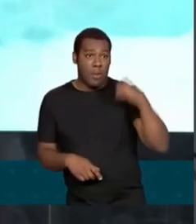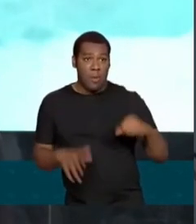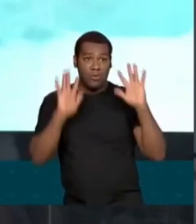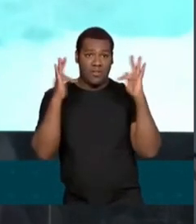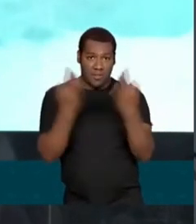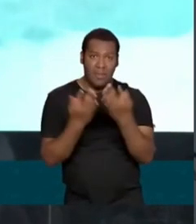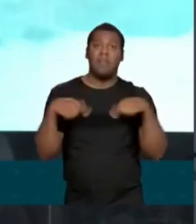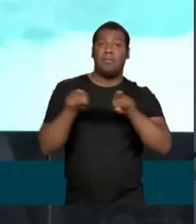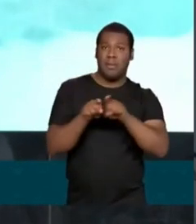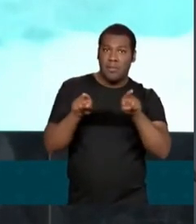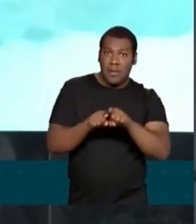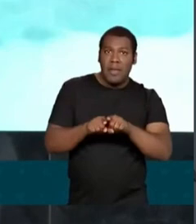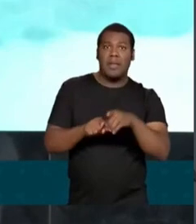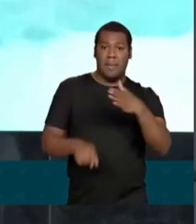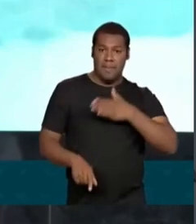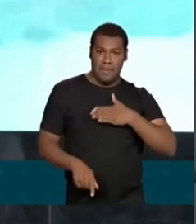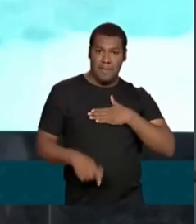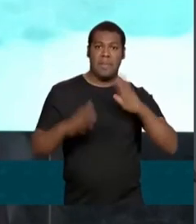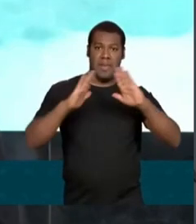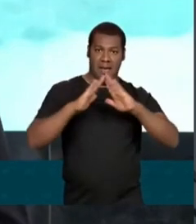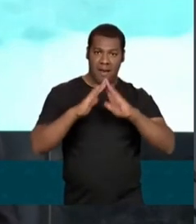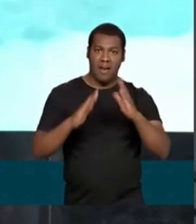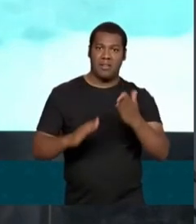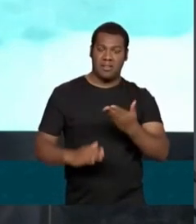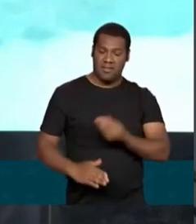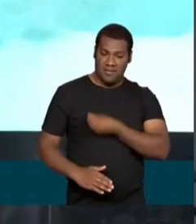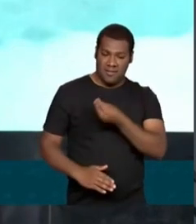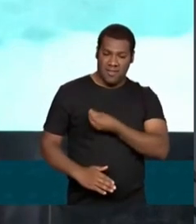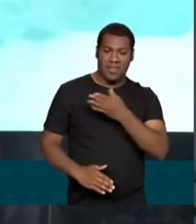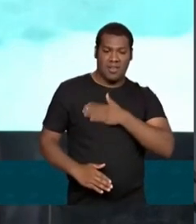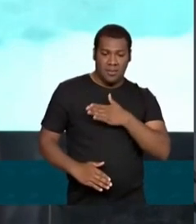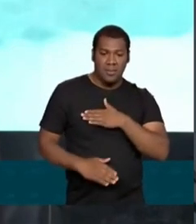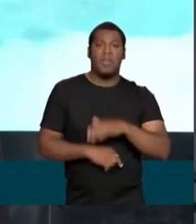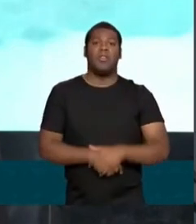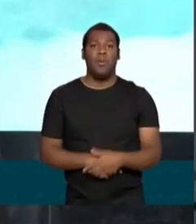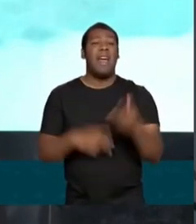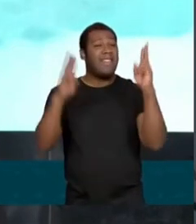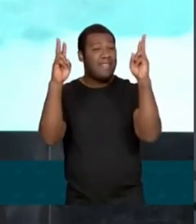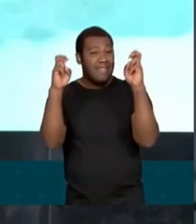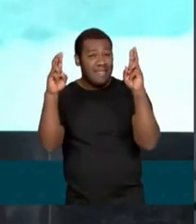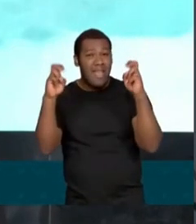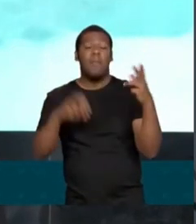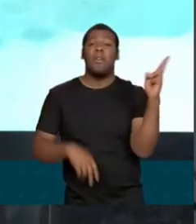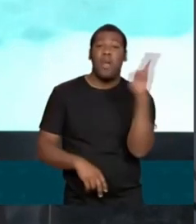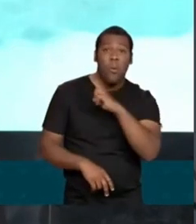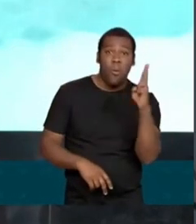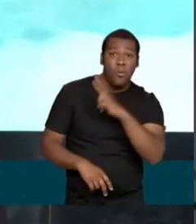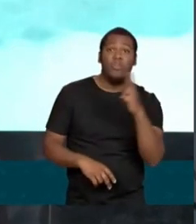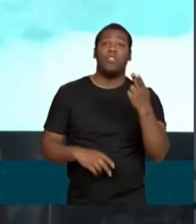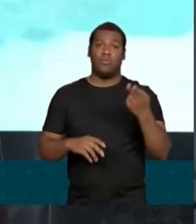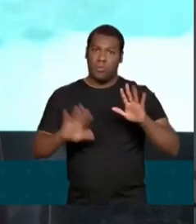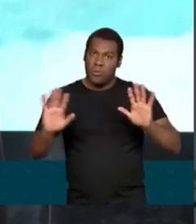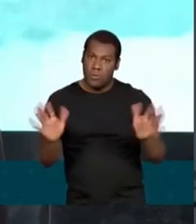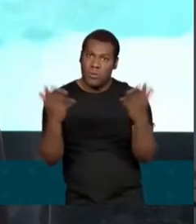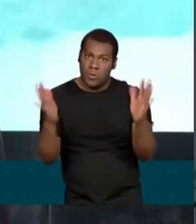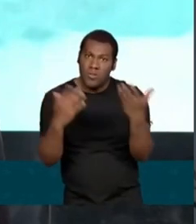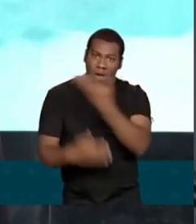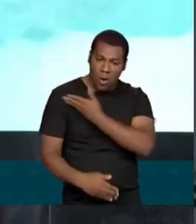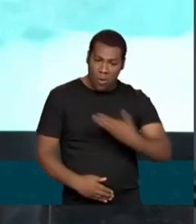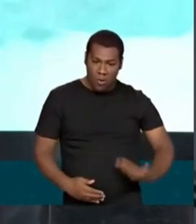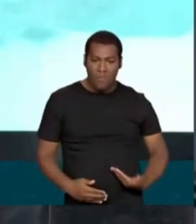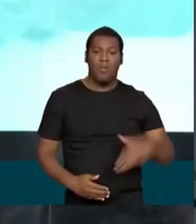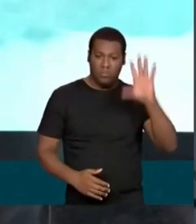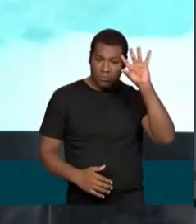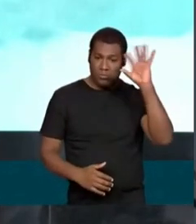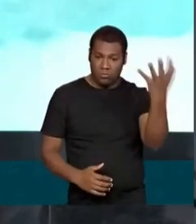se tem um conjunto de outros temas que vão ser peles de urgência para demarcar ainda mais a iniciativa do governo o Pele